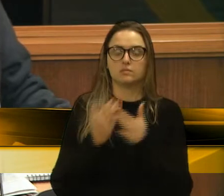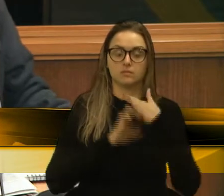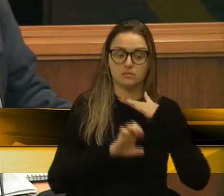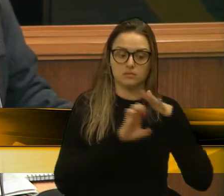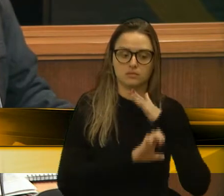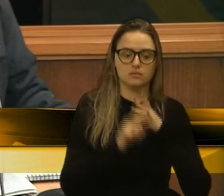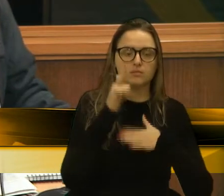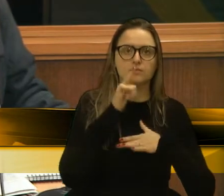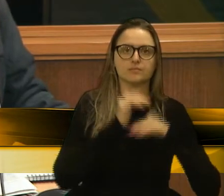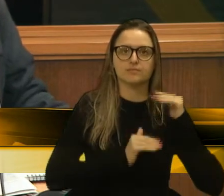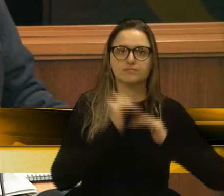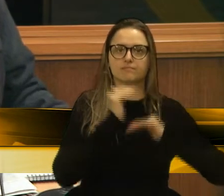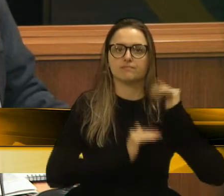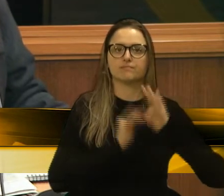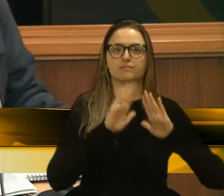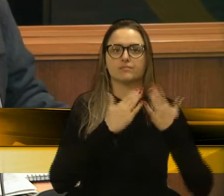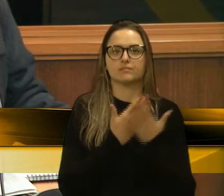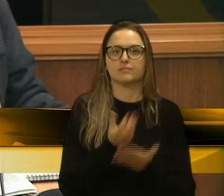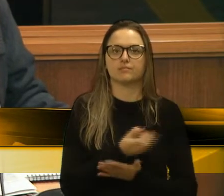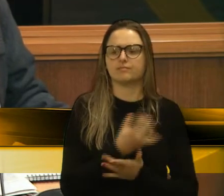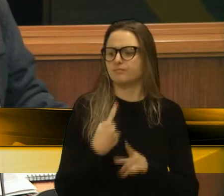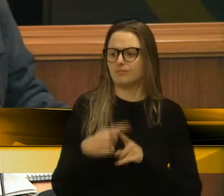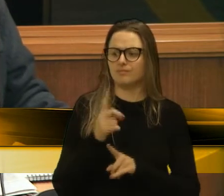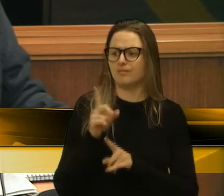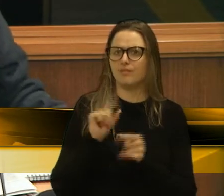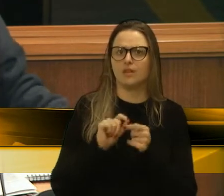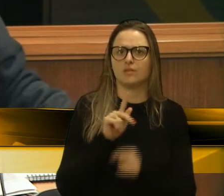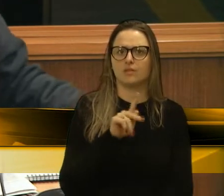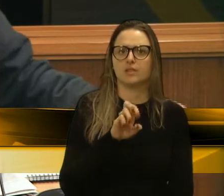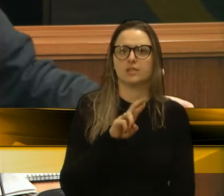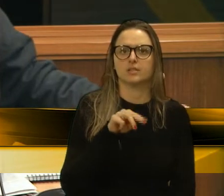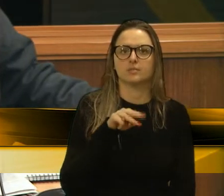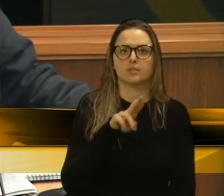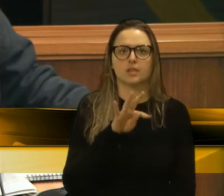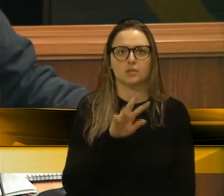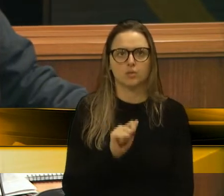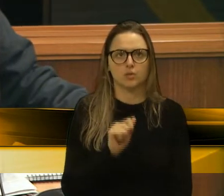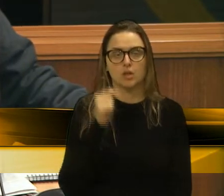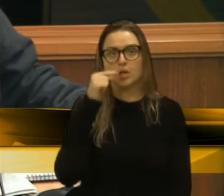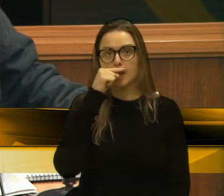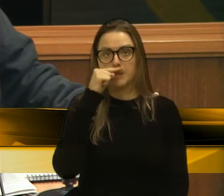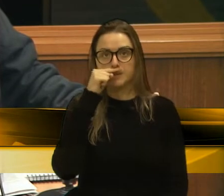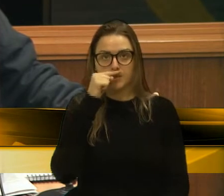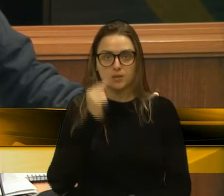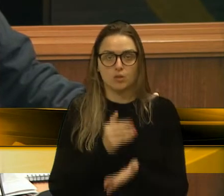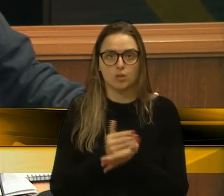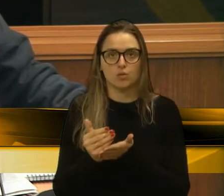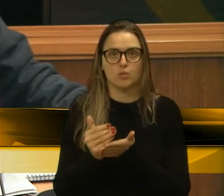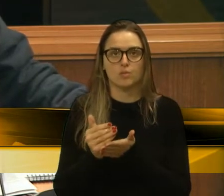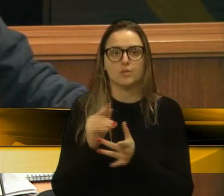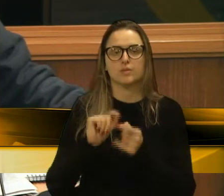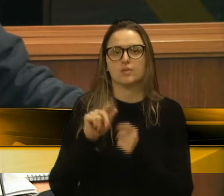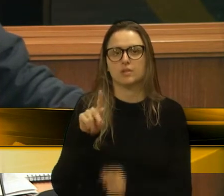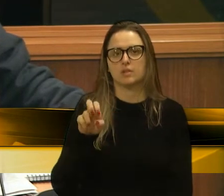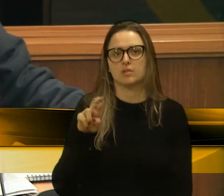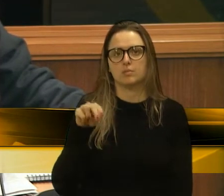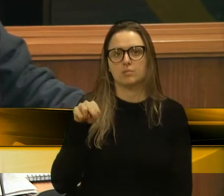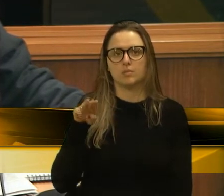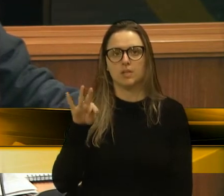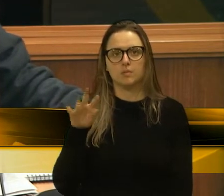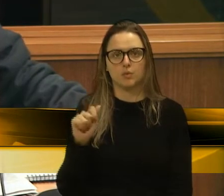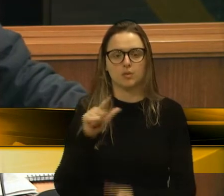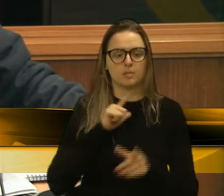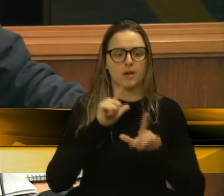construir escolas novas. Por que não? O governador Sartori começou fazendo a permuta para ter um presídio